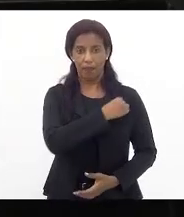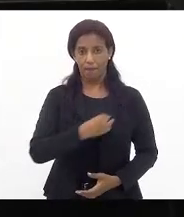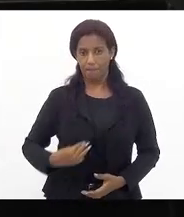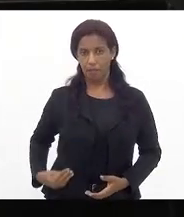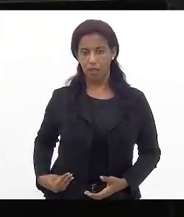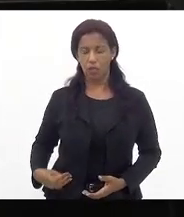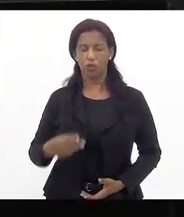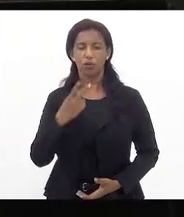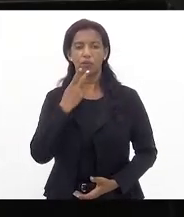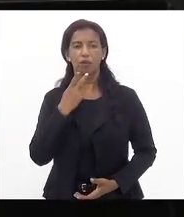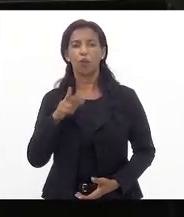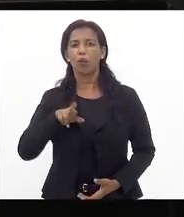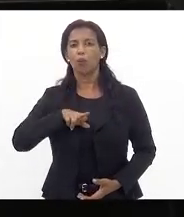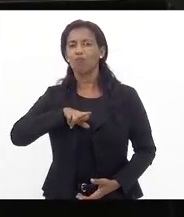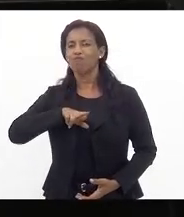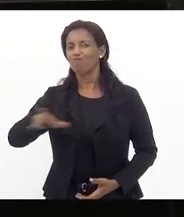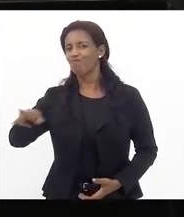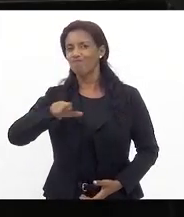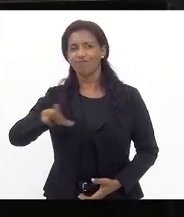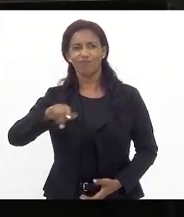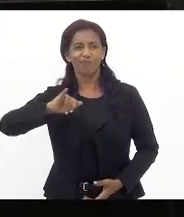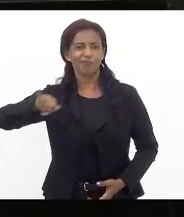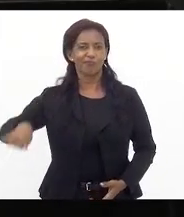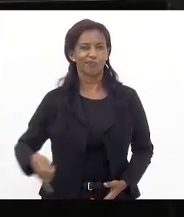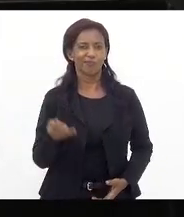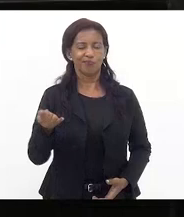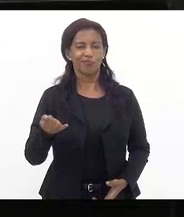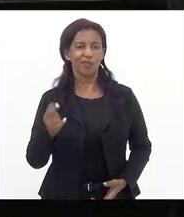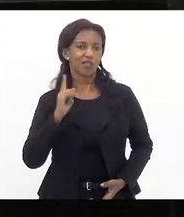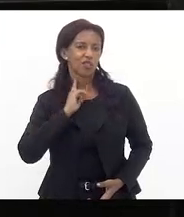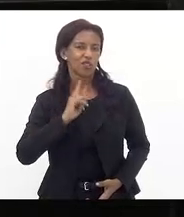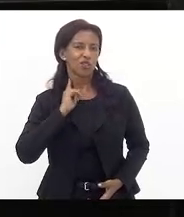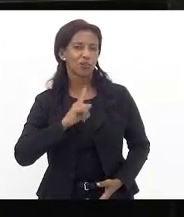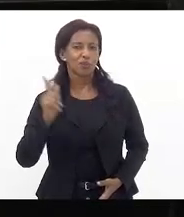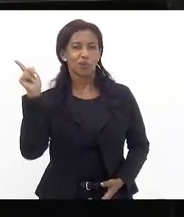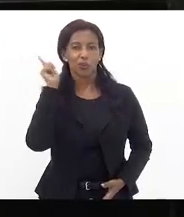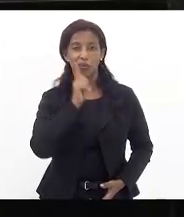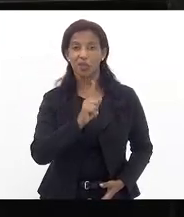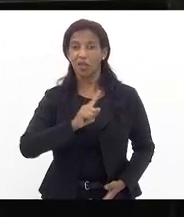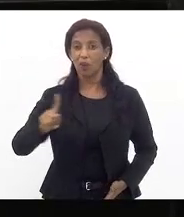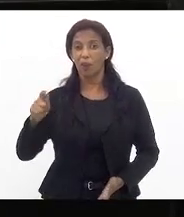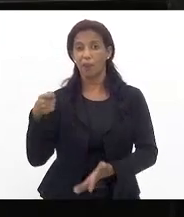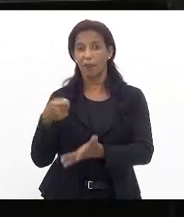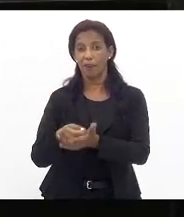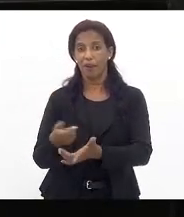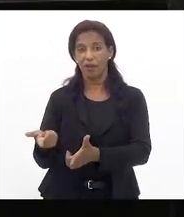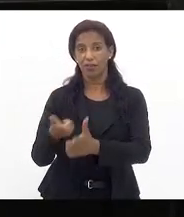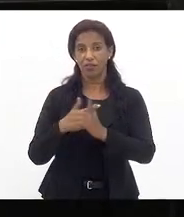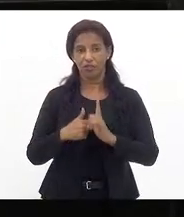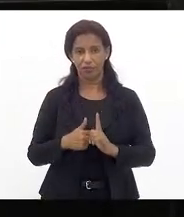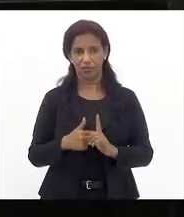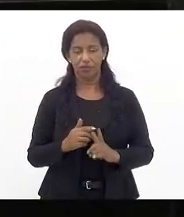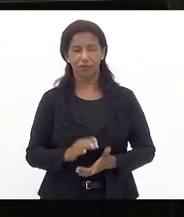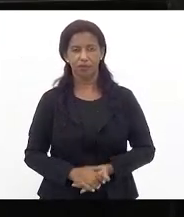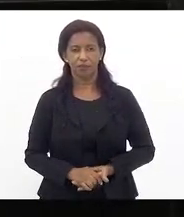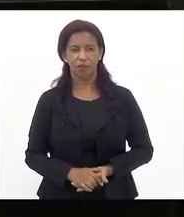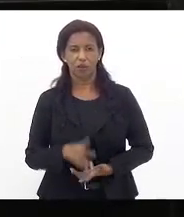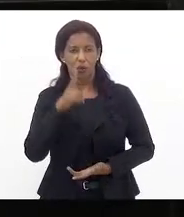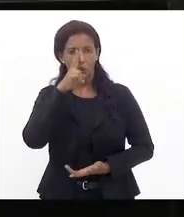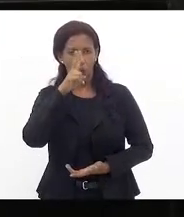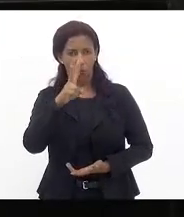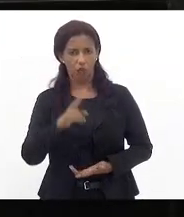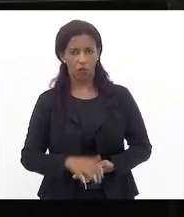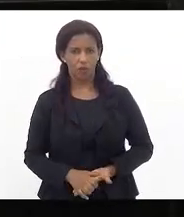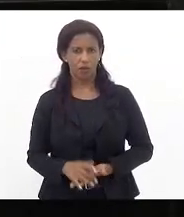disse: não há mais chance de Minas Gerais não pagar a dívida com força